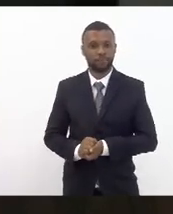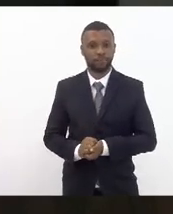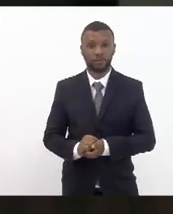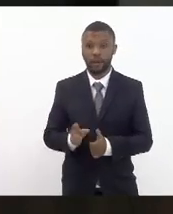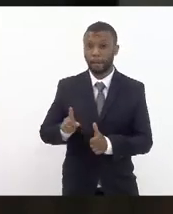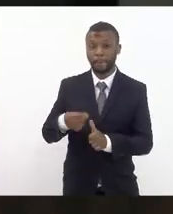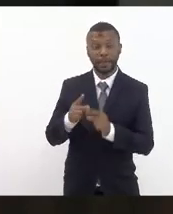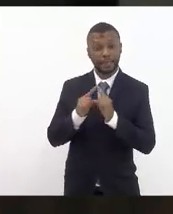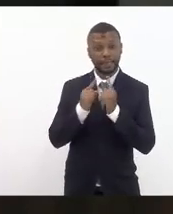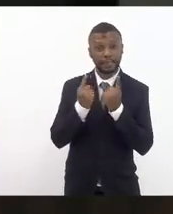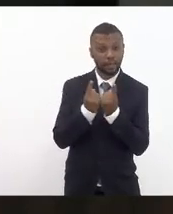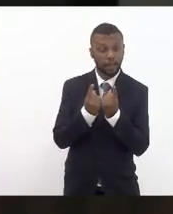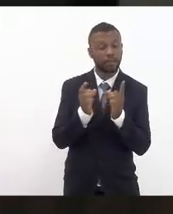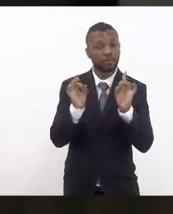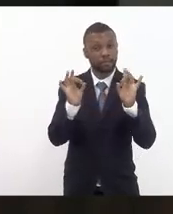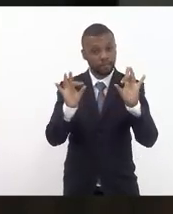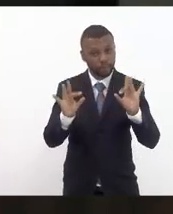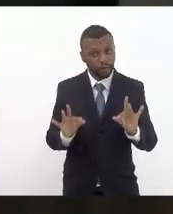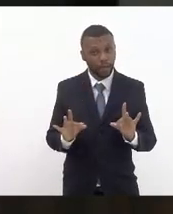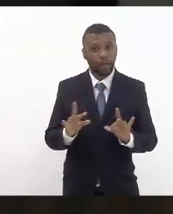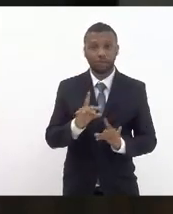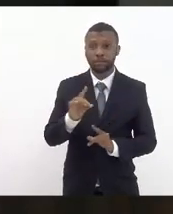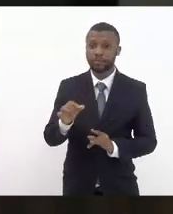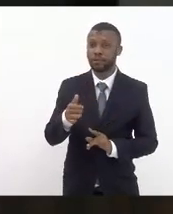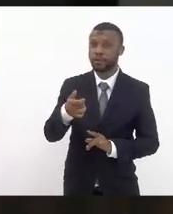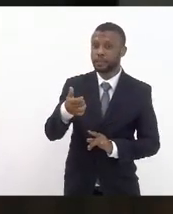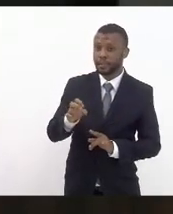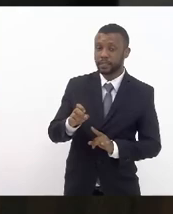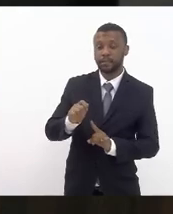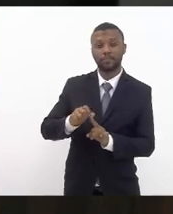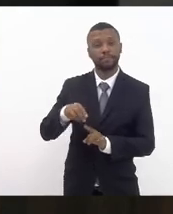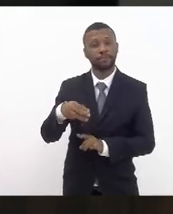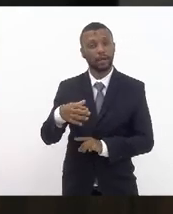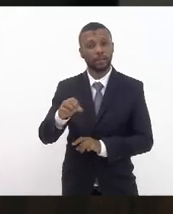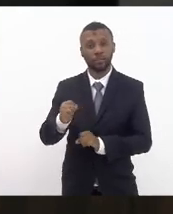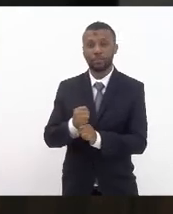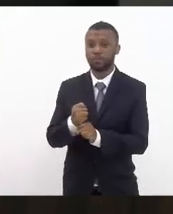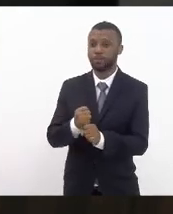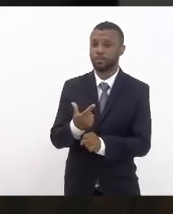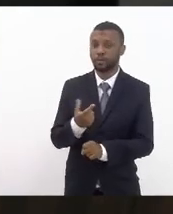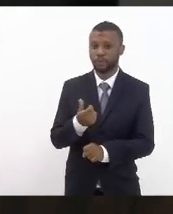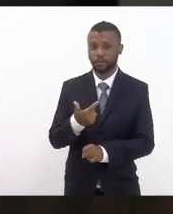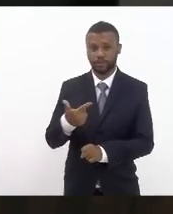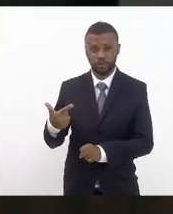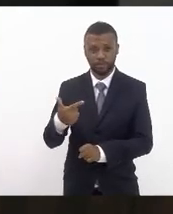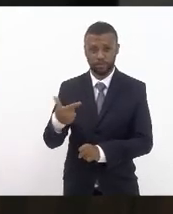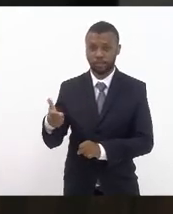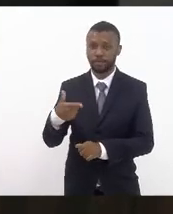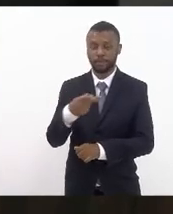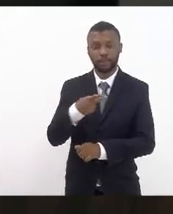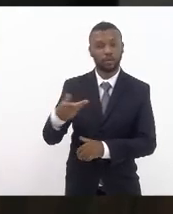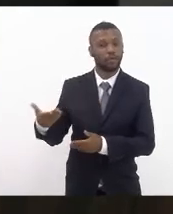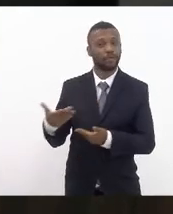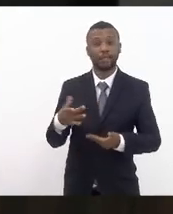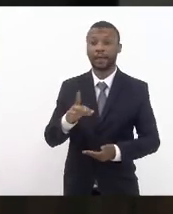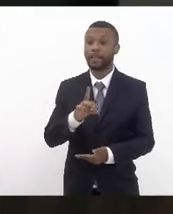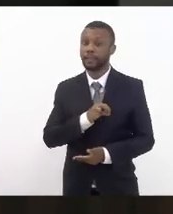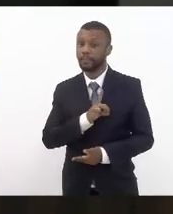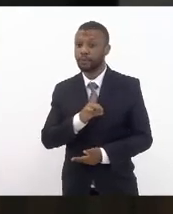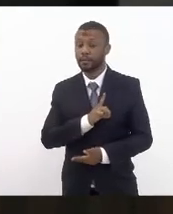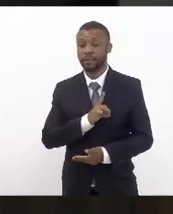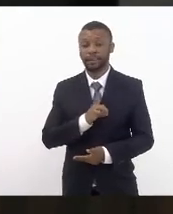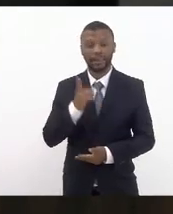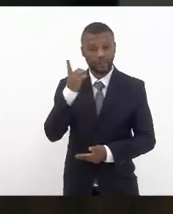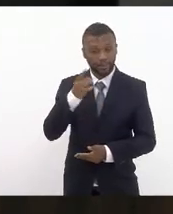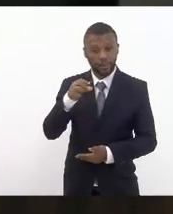sessão extraordinária do dia 15 de março de 2022. A presidência convida a deputada Marta Rocha a